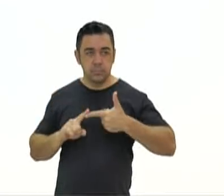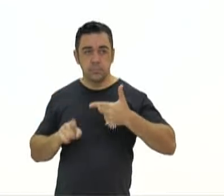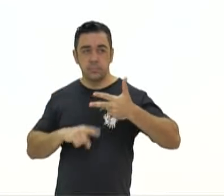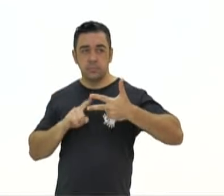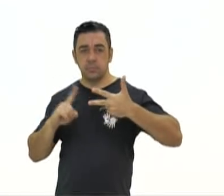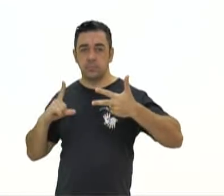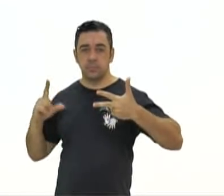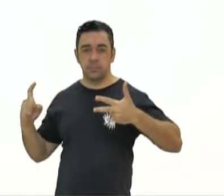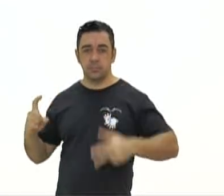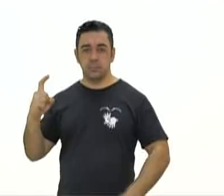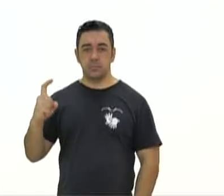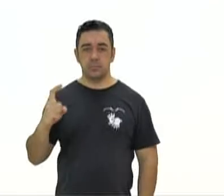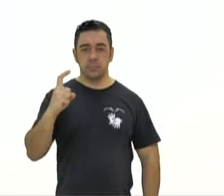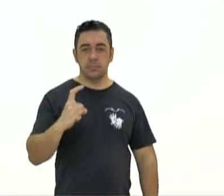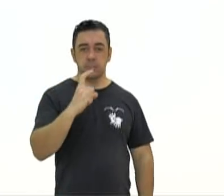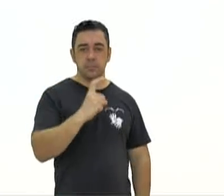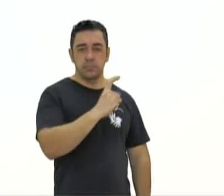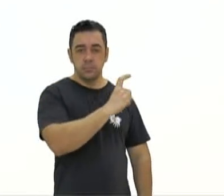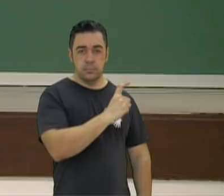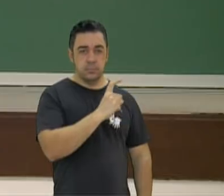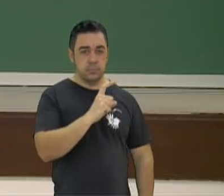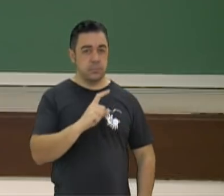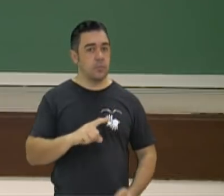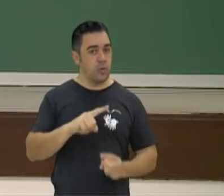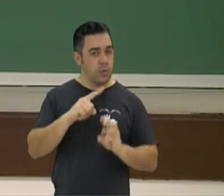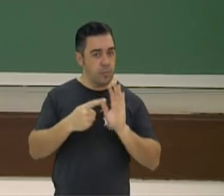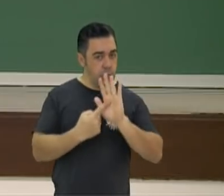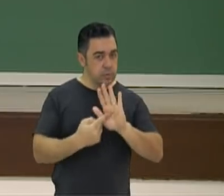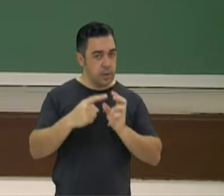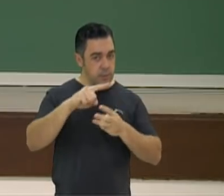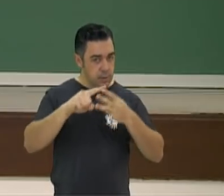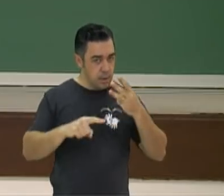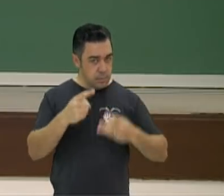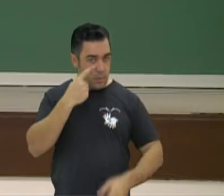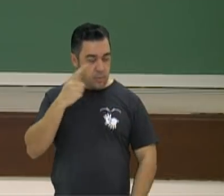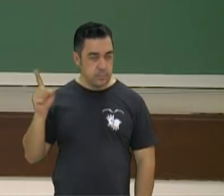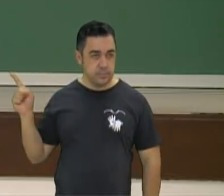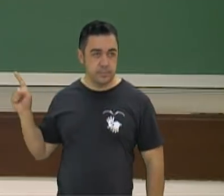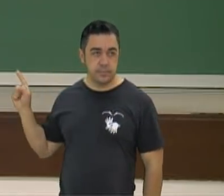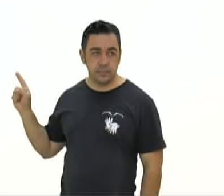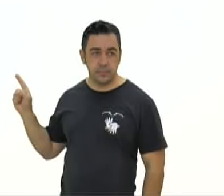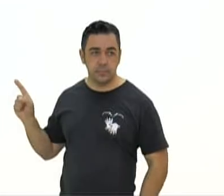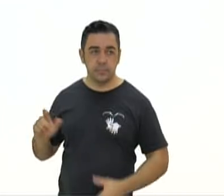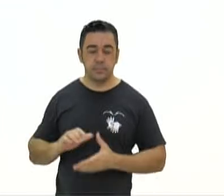cavalo marinho, olha que bacana. Vou mostrar mais 3 para você ficar craque nisso, vamos lá.